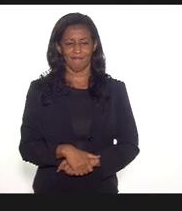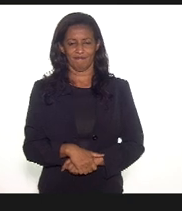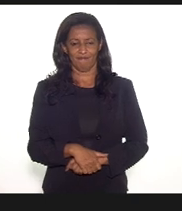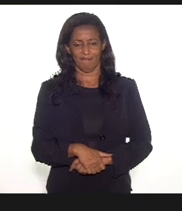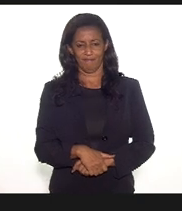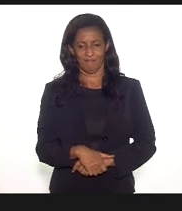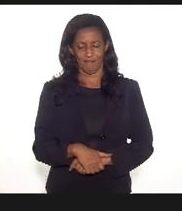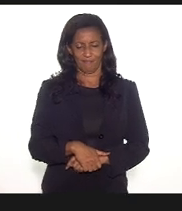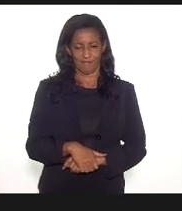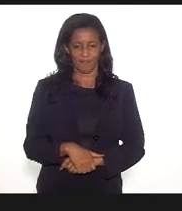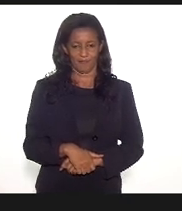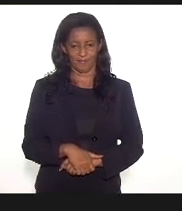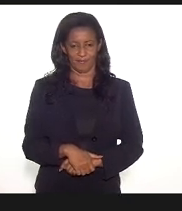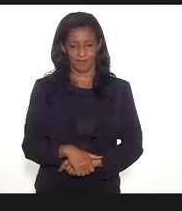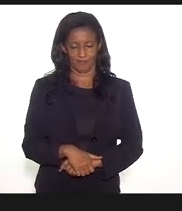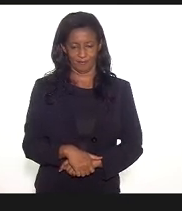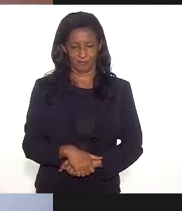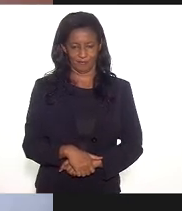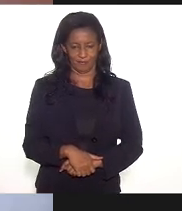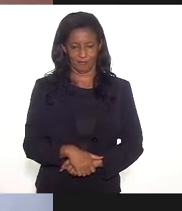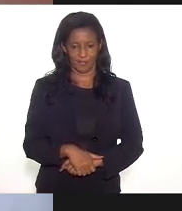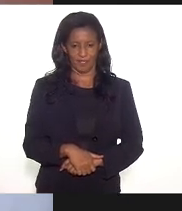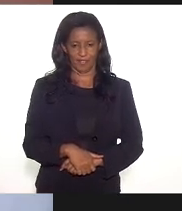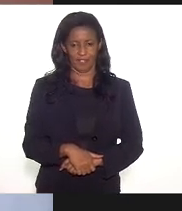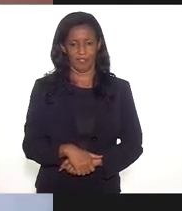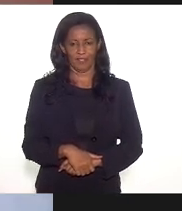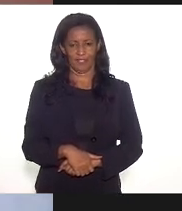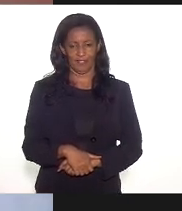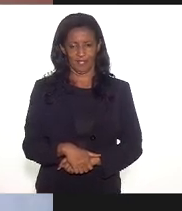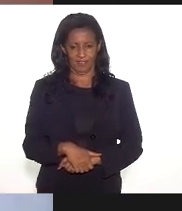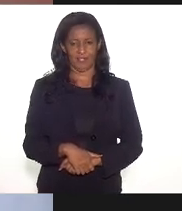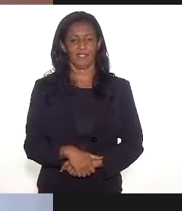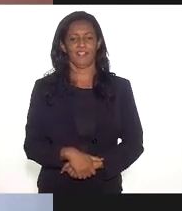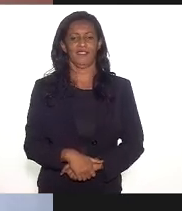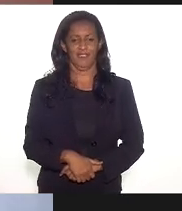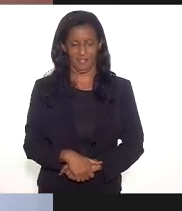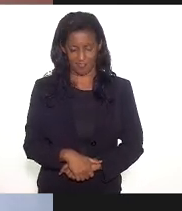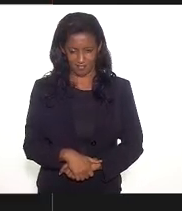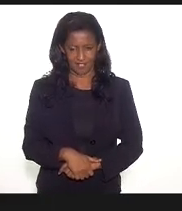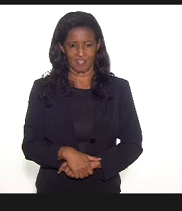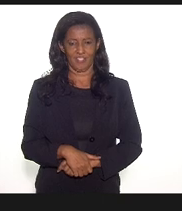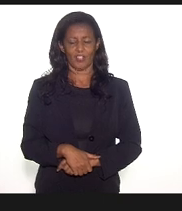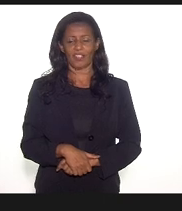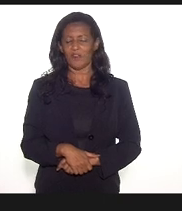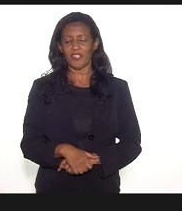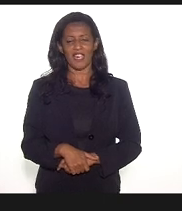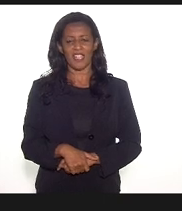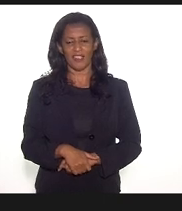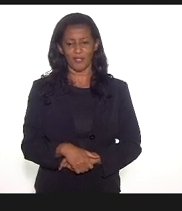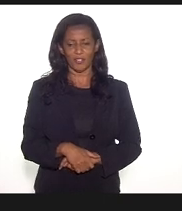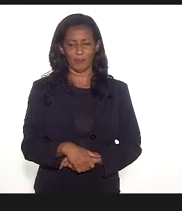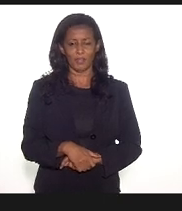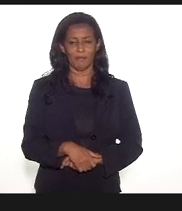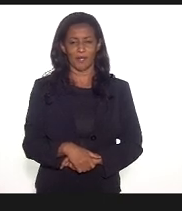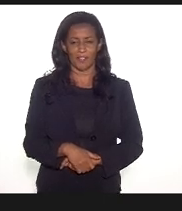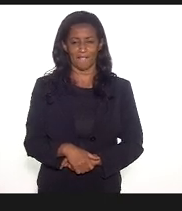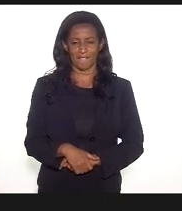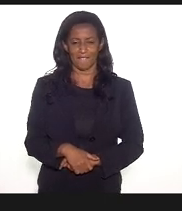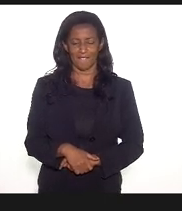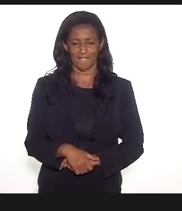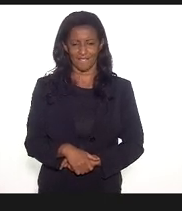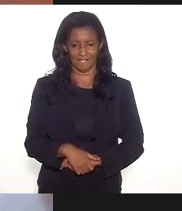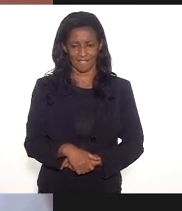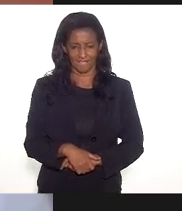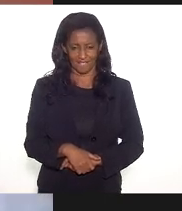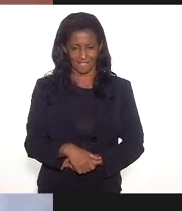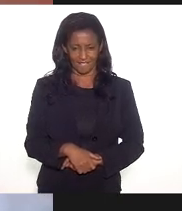Também, Tia Ju. Está me ouvindo bem? Estou sim, está ouvindo perfeitamente. Okay. Bom, Tia Ju, hoje eu